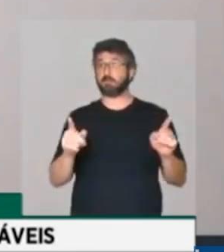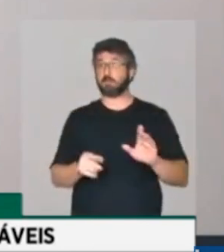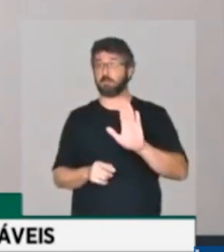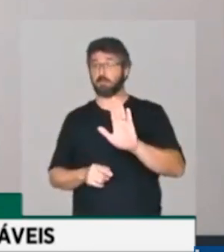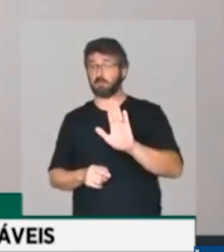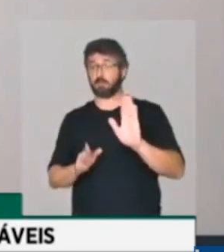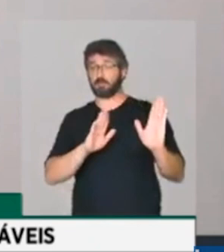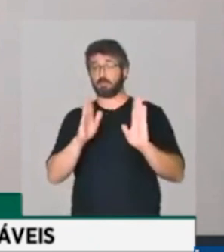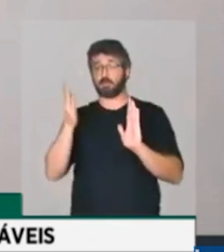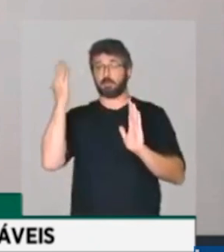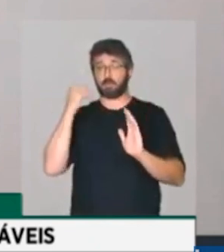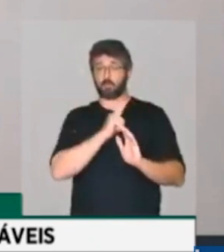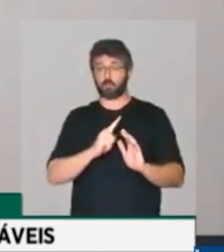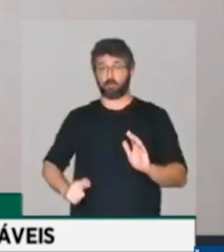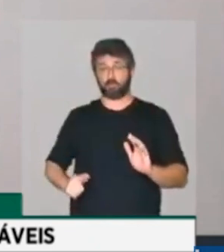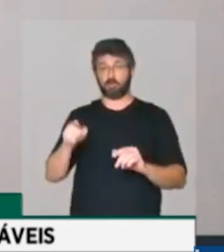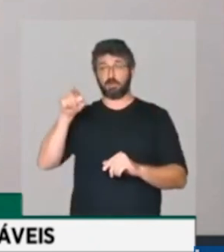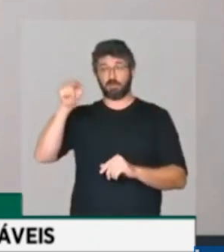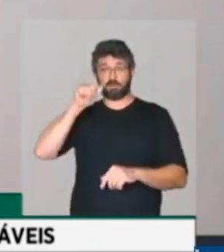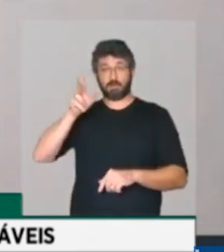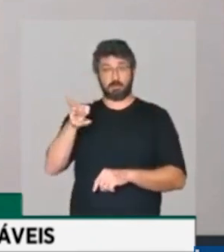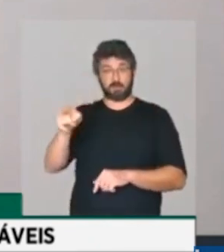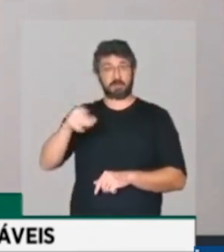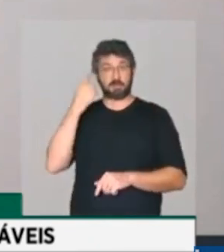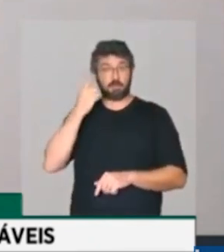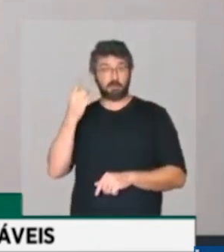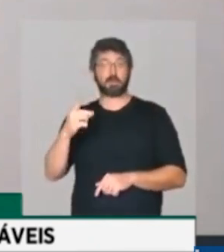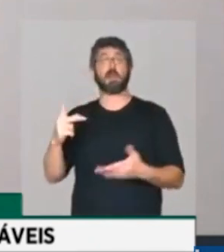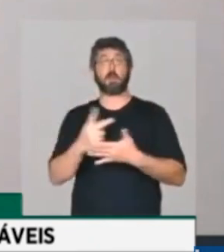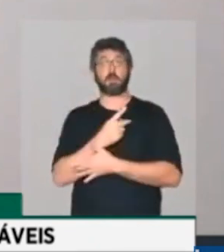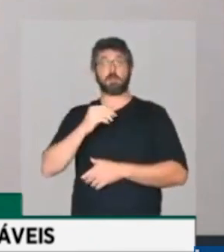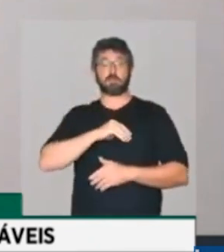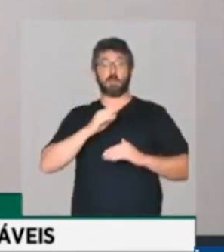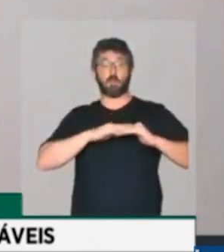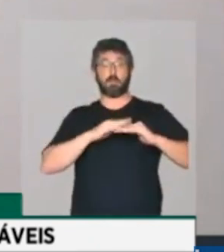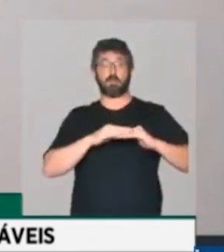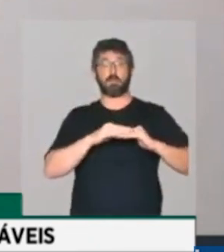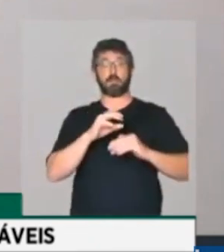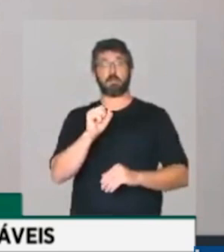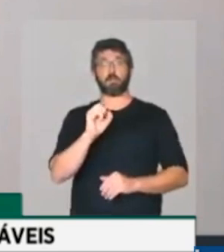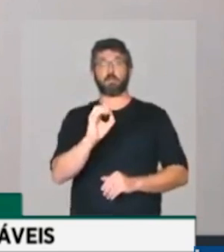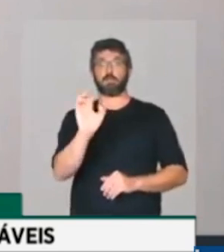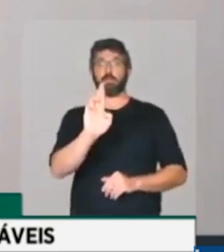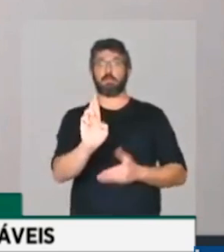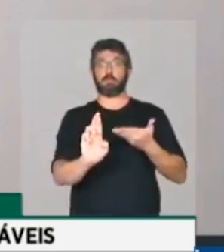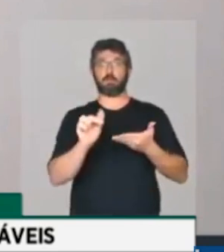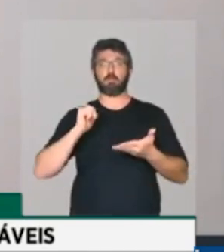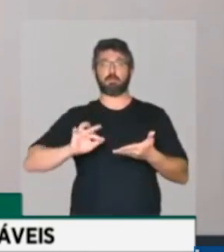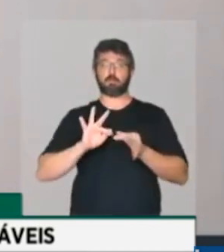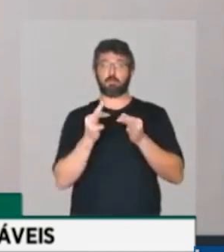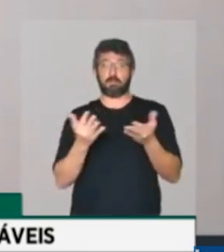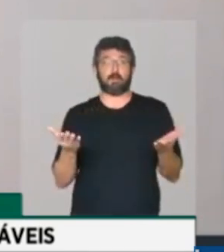que durante os governos do Partido da Deputada, a gente teve a renda mínima instituída de R 80,00, que é o Bolsa